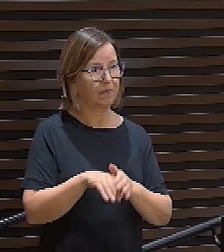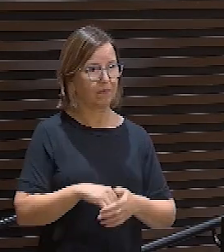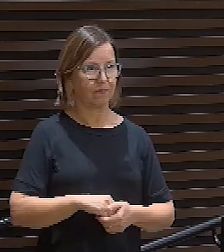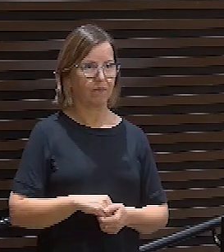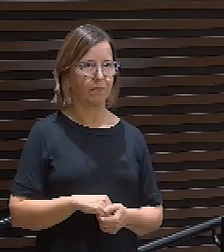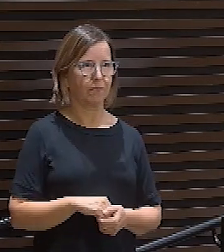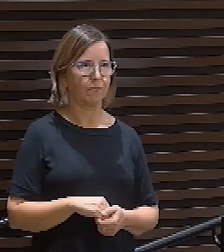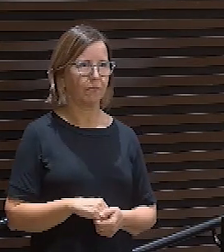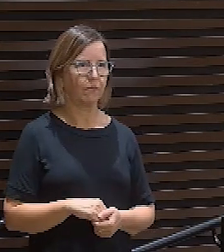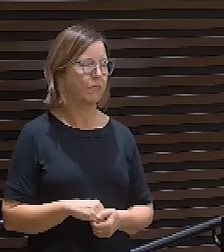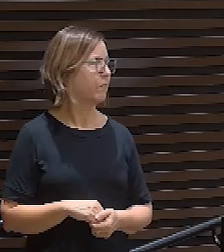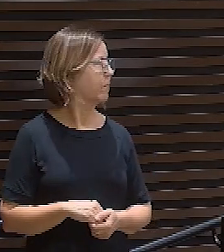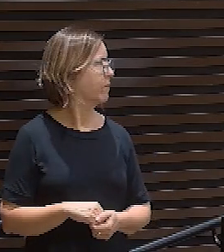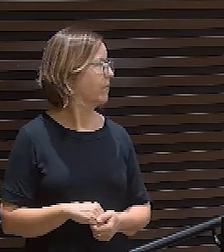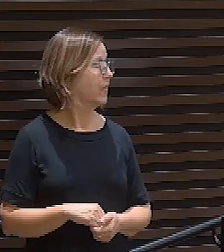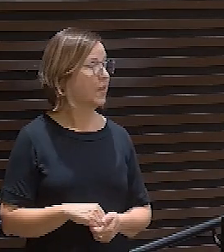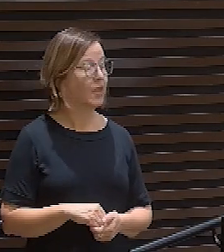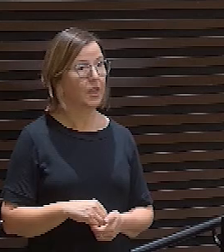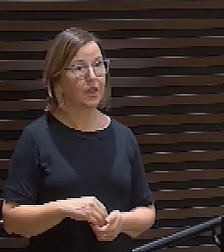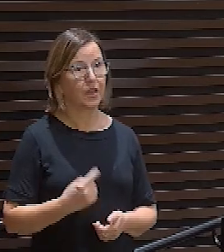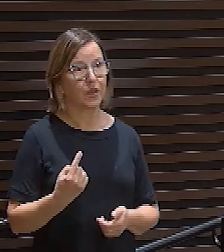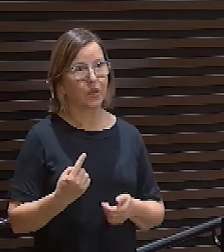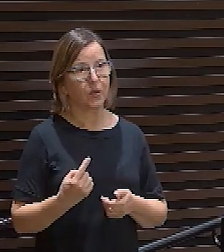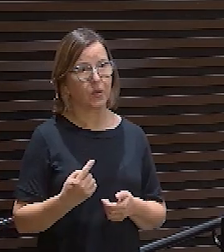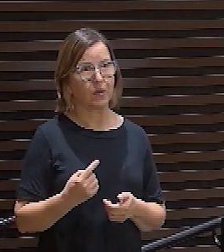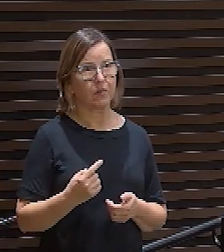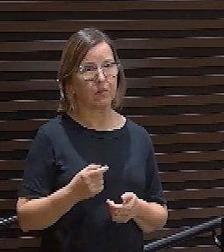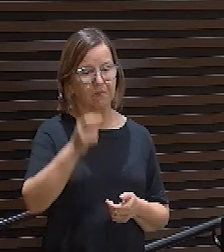E aí um corajoso lá no meio.